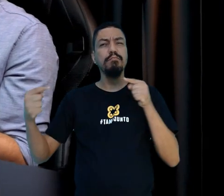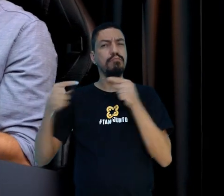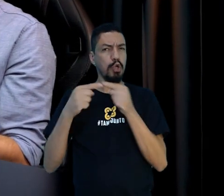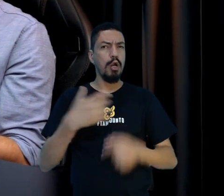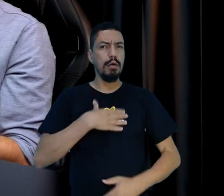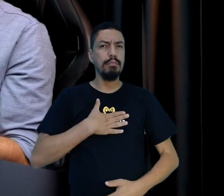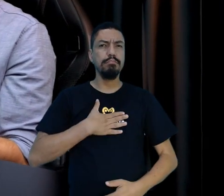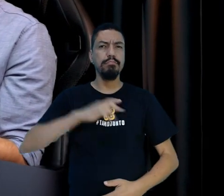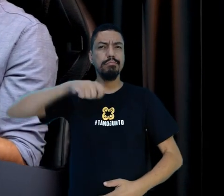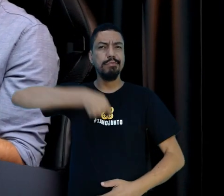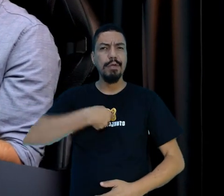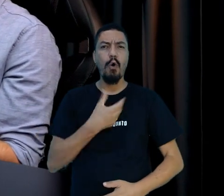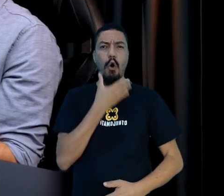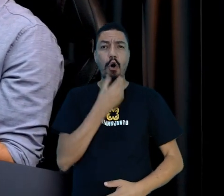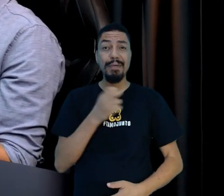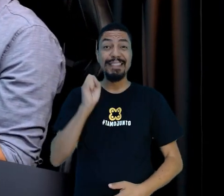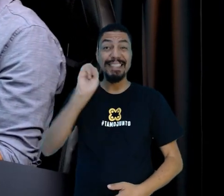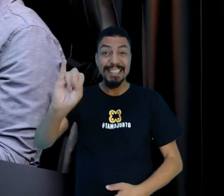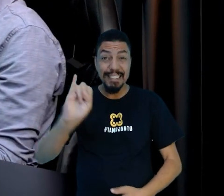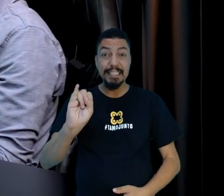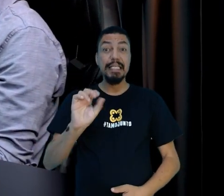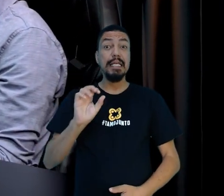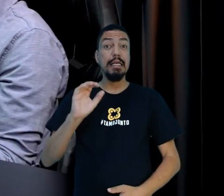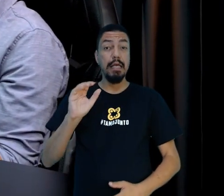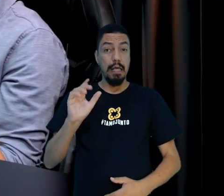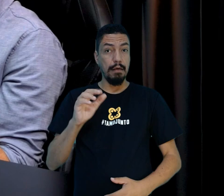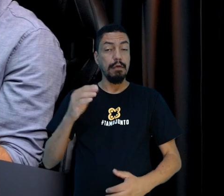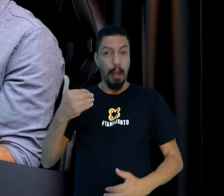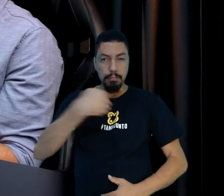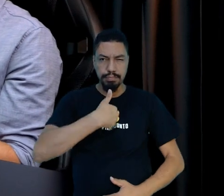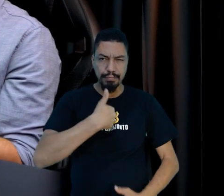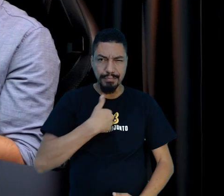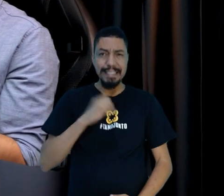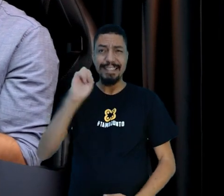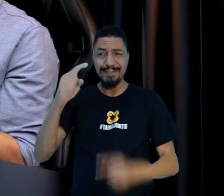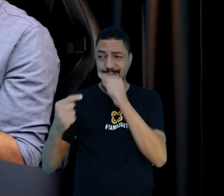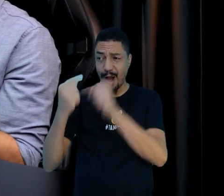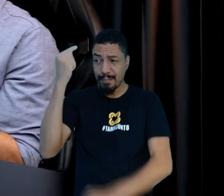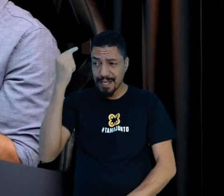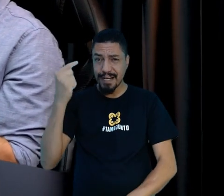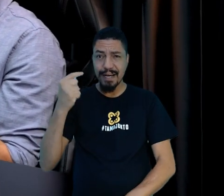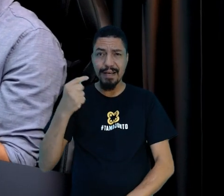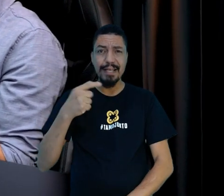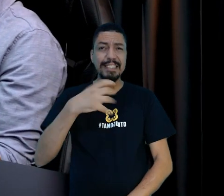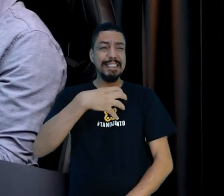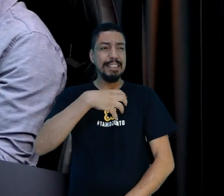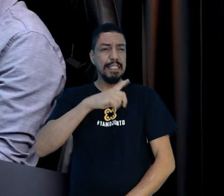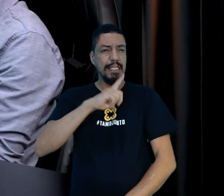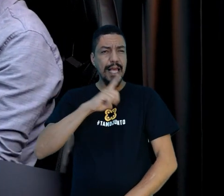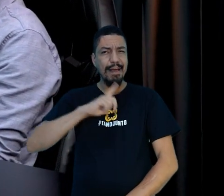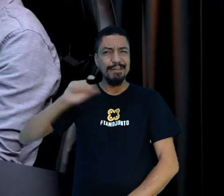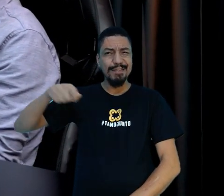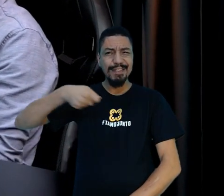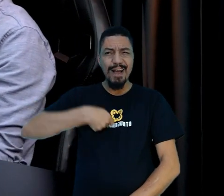isso que foi imposto pra gente, no fim das contas, né, somos pessoas trans. Grosso modo, é isso.